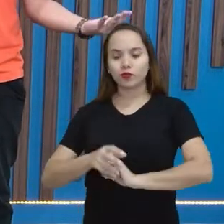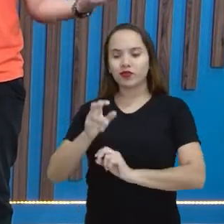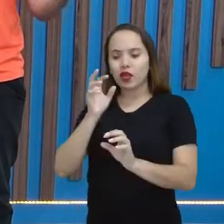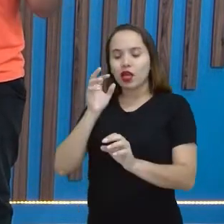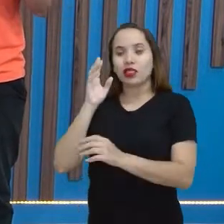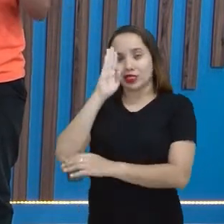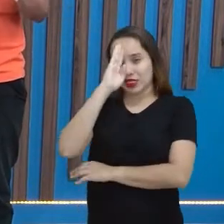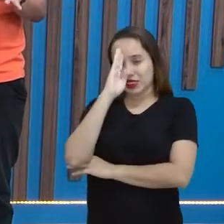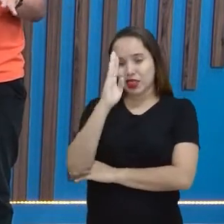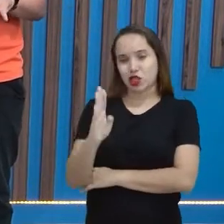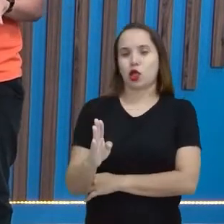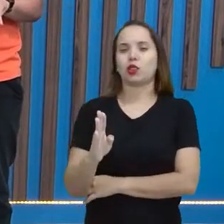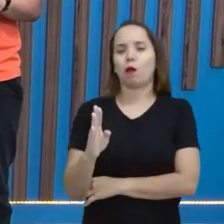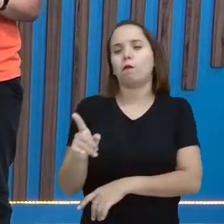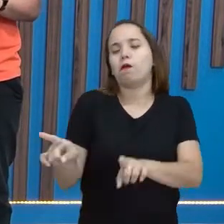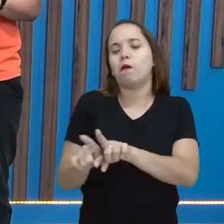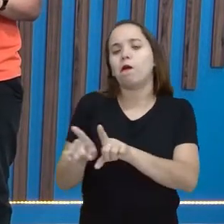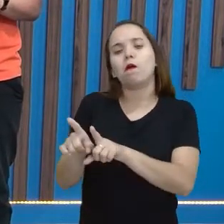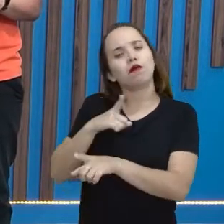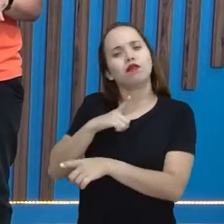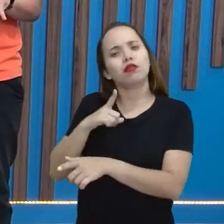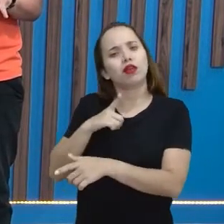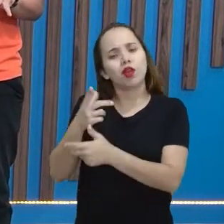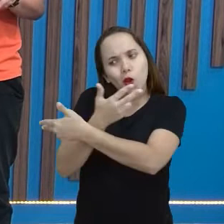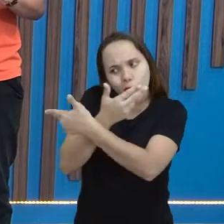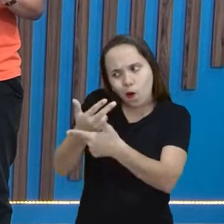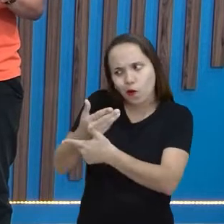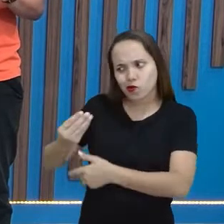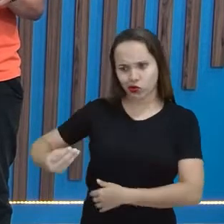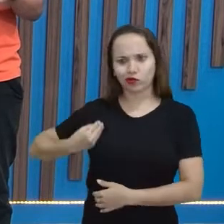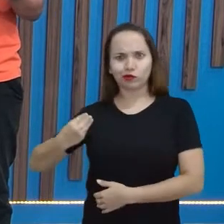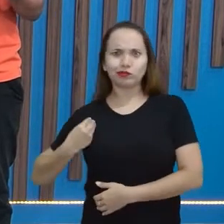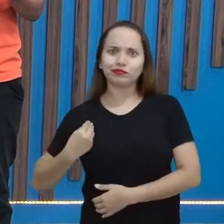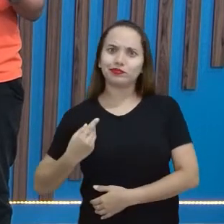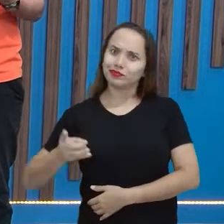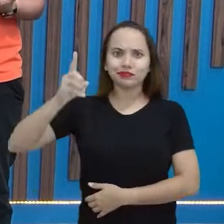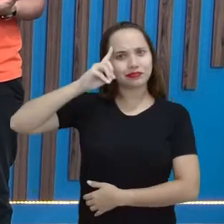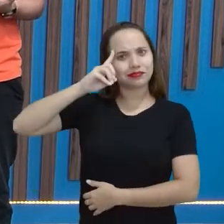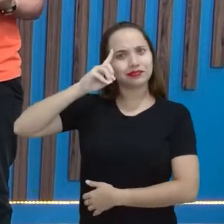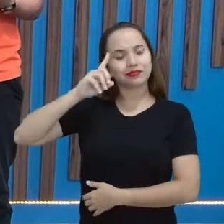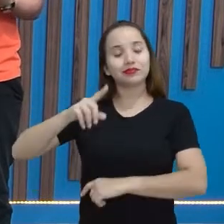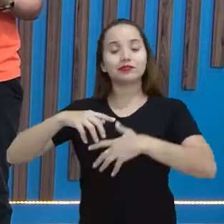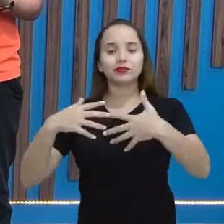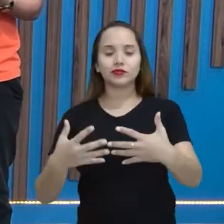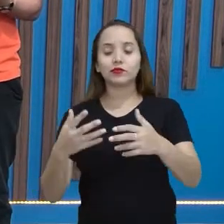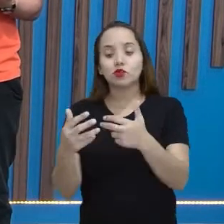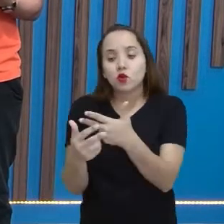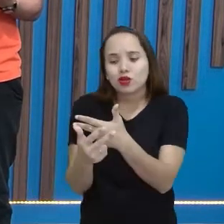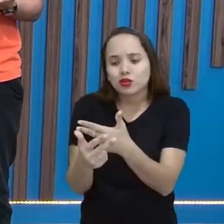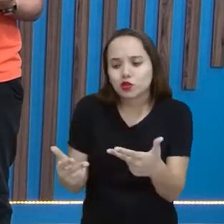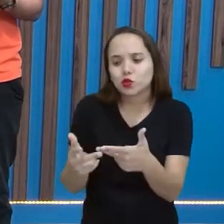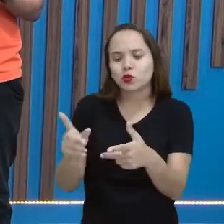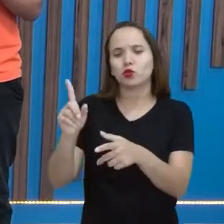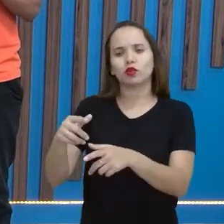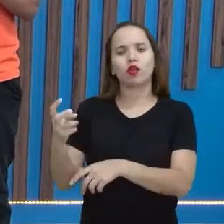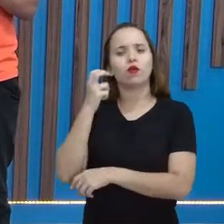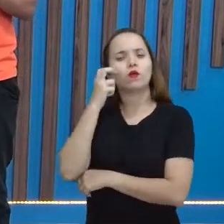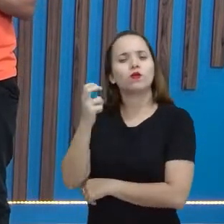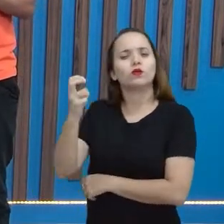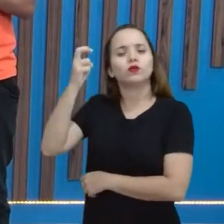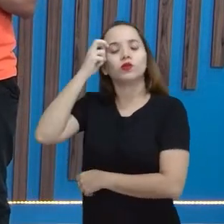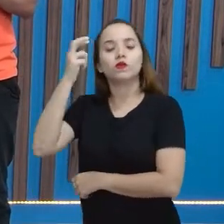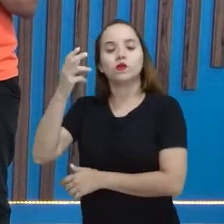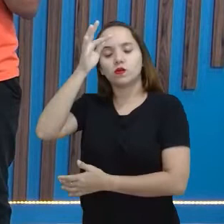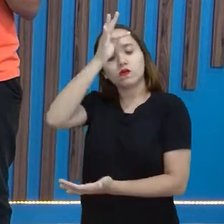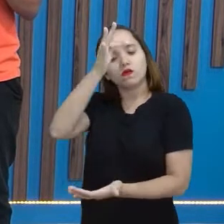estão presentes no nosso dia a dia, tá? Então esse tipo de cultura e tipo de